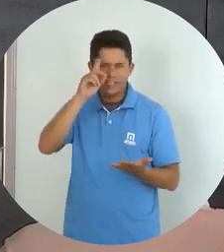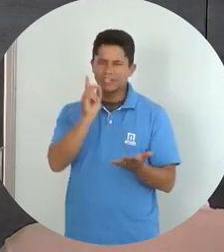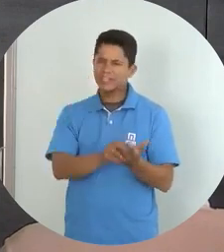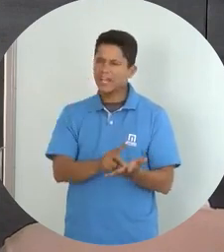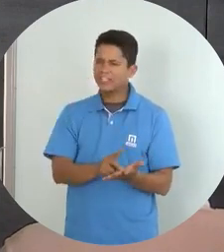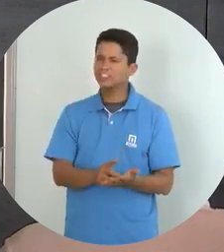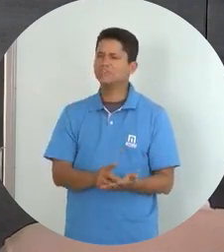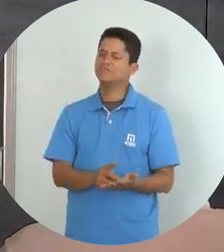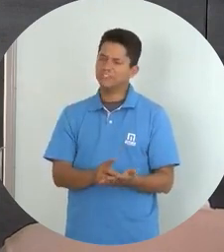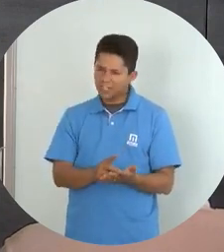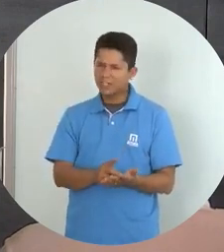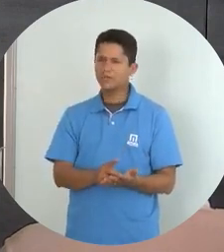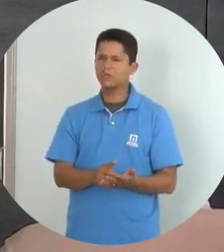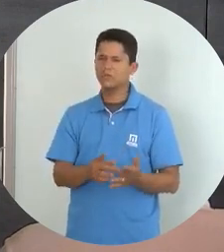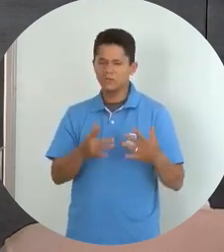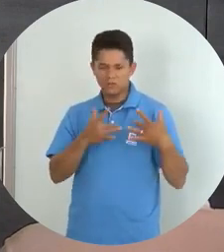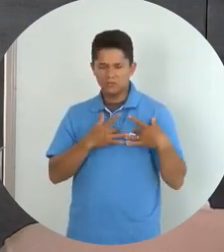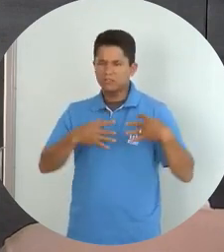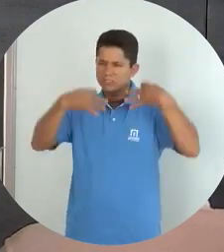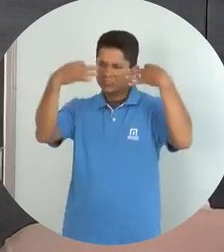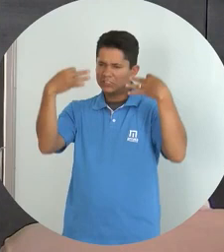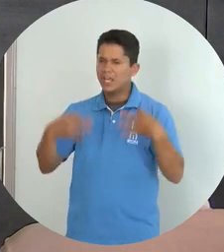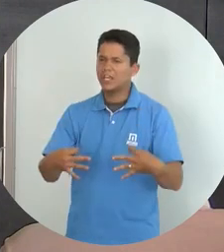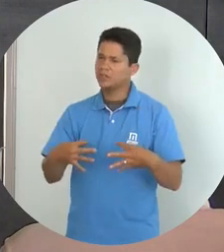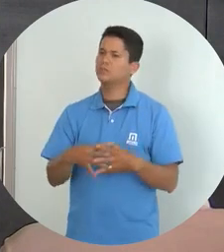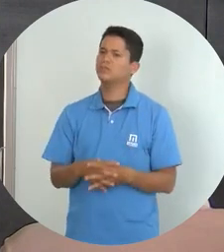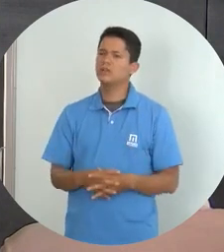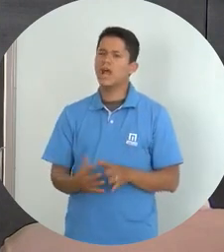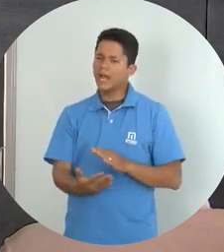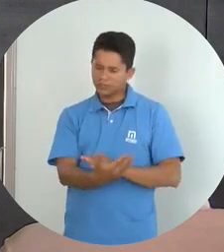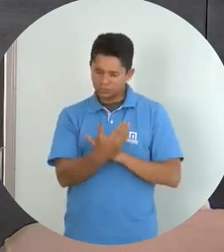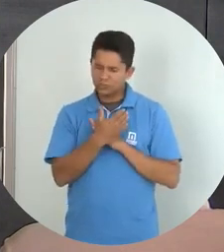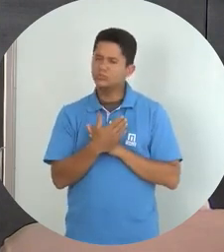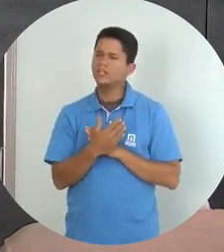leal, honesta, né? E isso ajuda muito a gente.